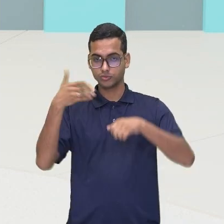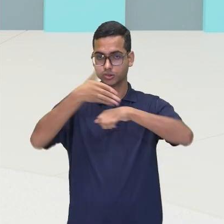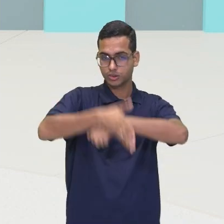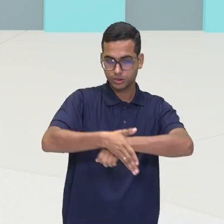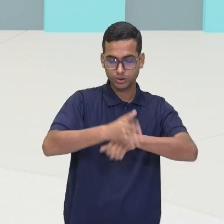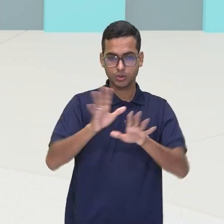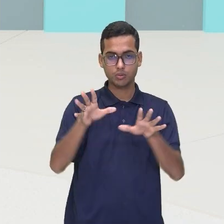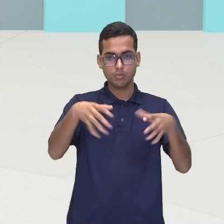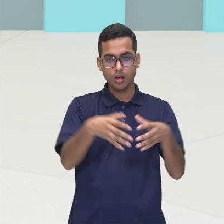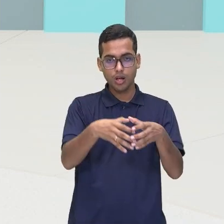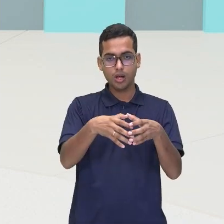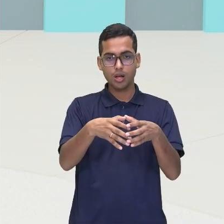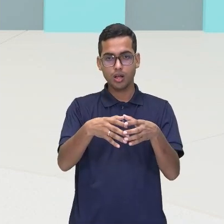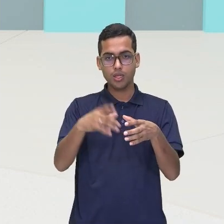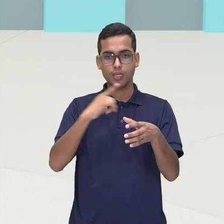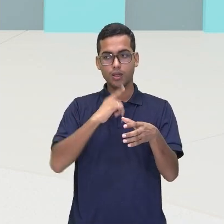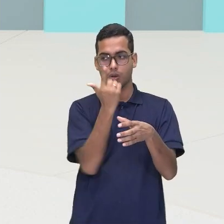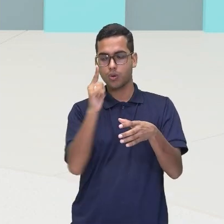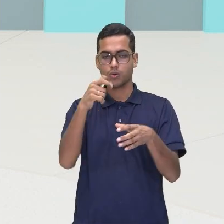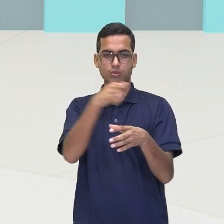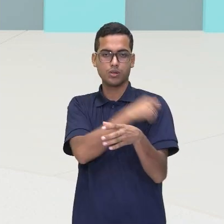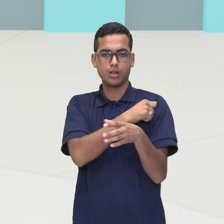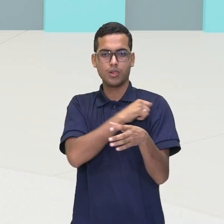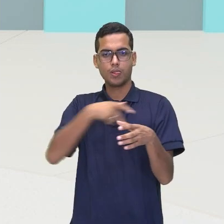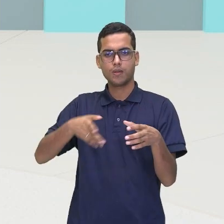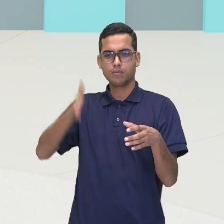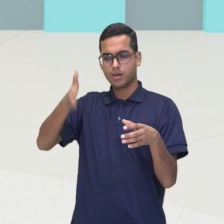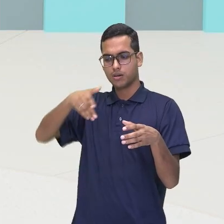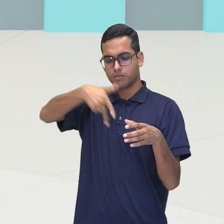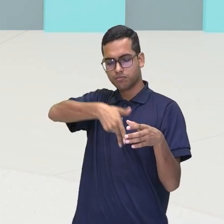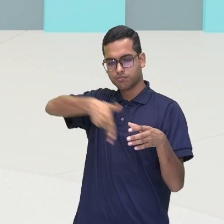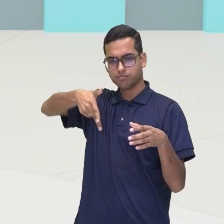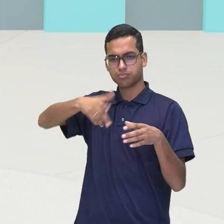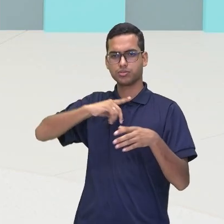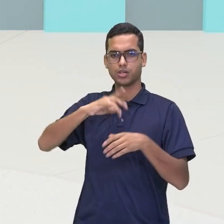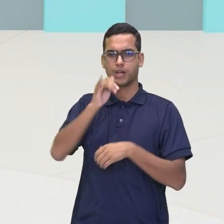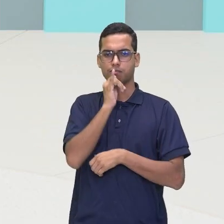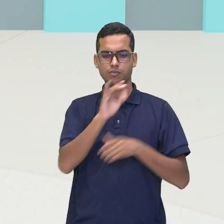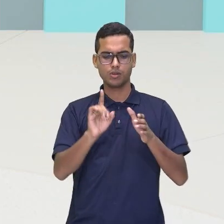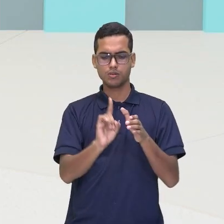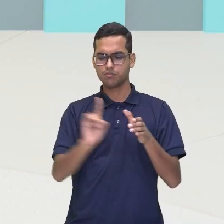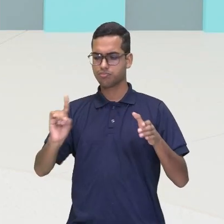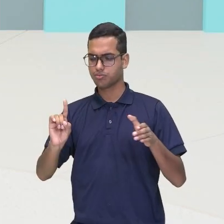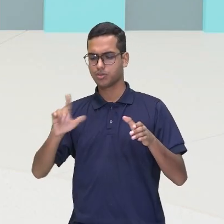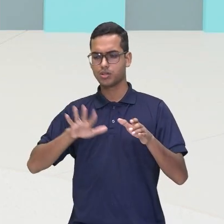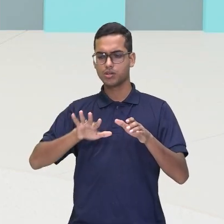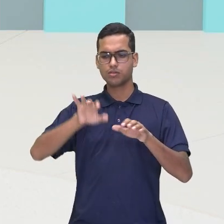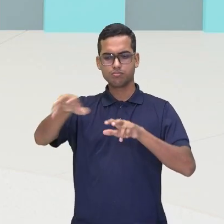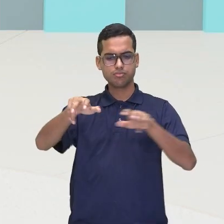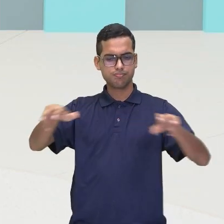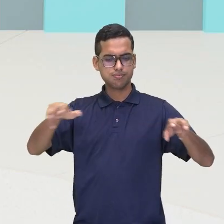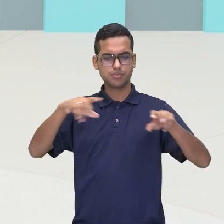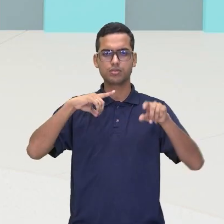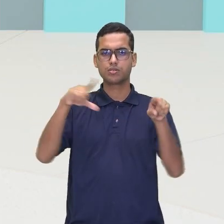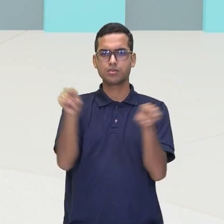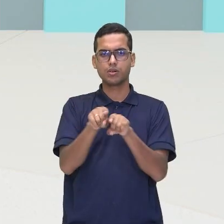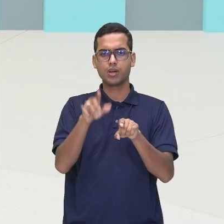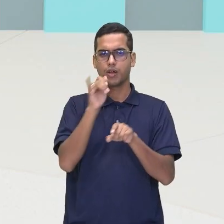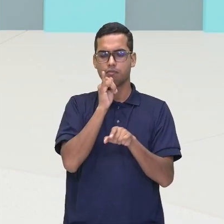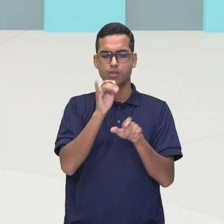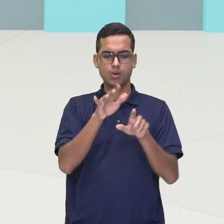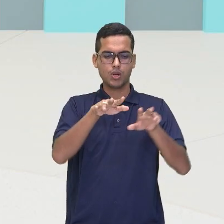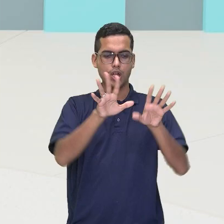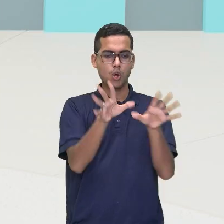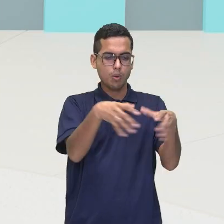outros ficam de costas para a parede, outros ficam separados em cadeiras diferentes. E